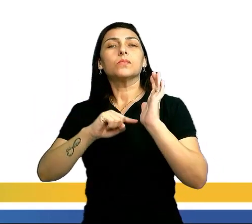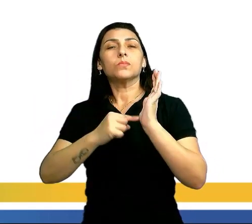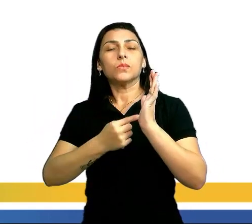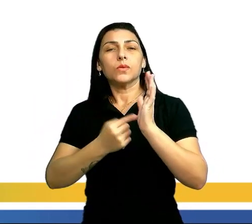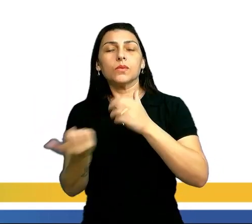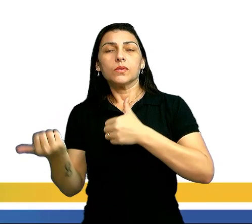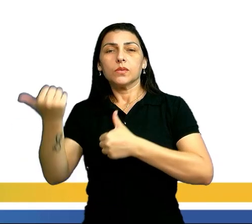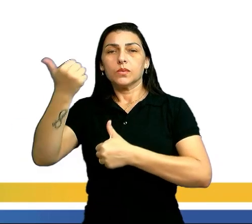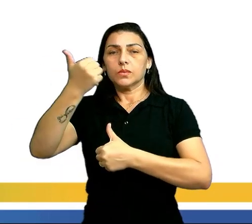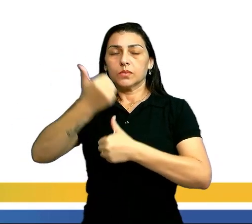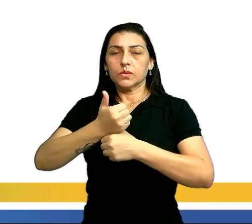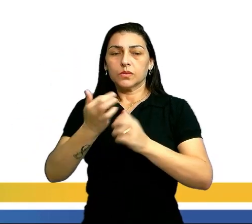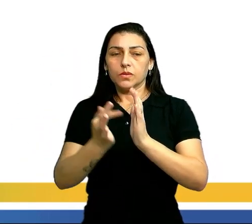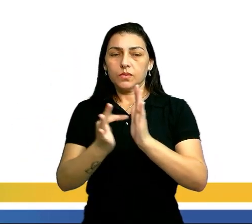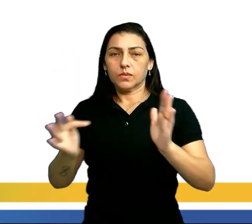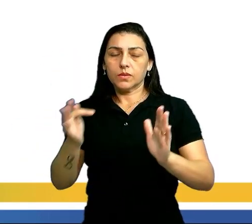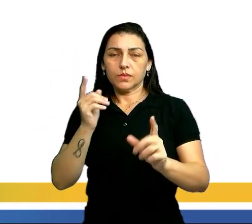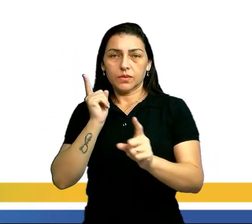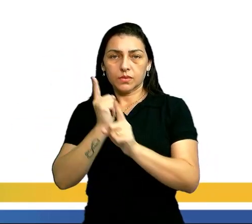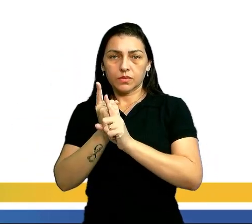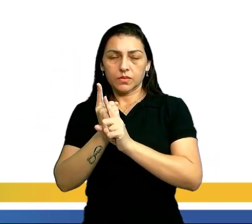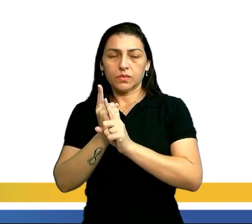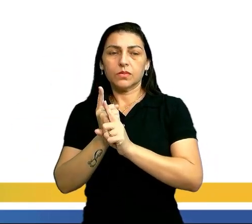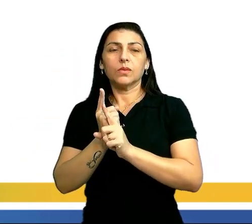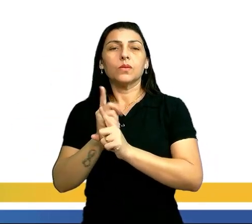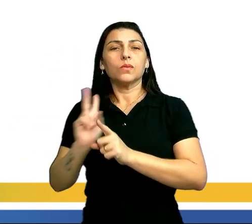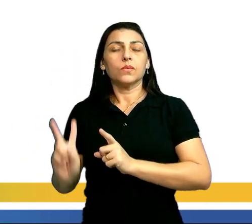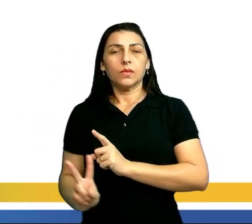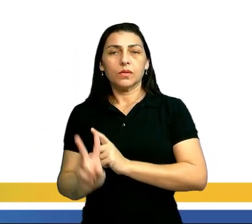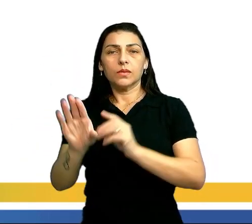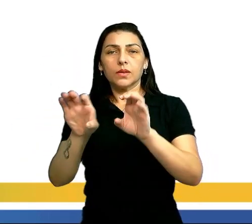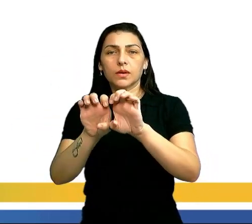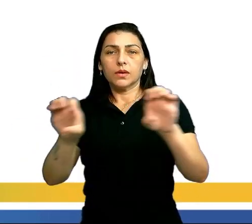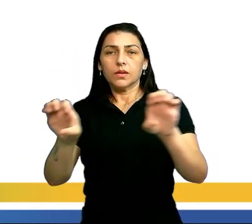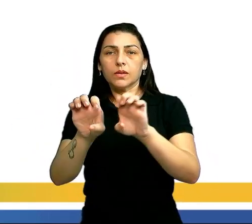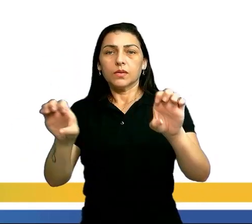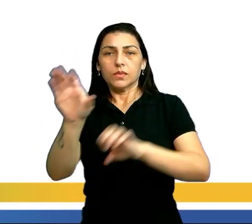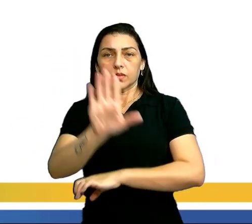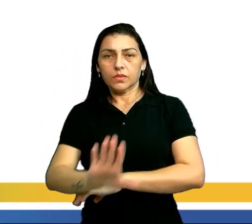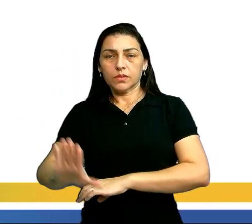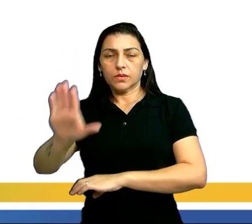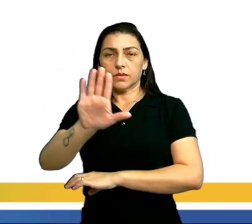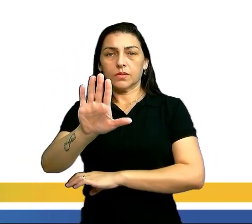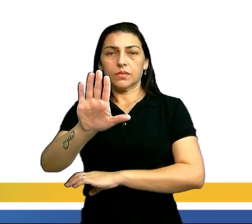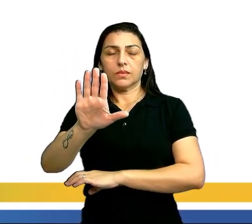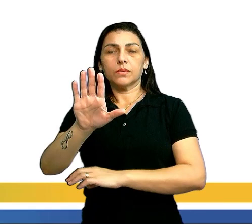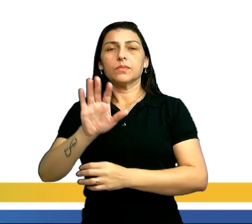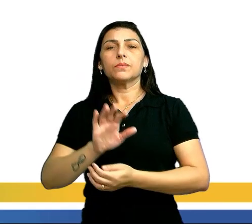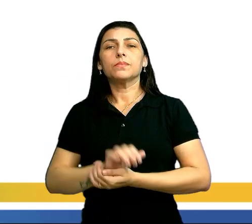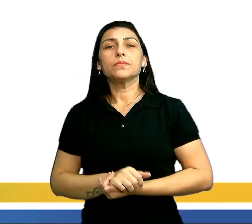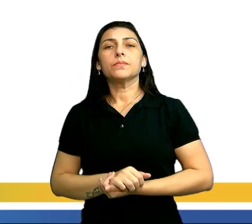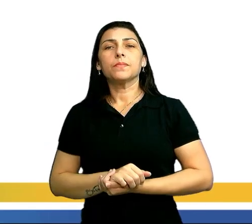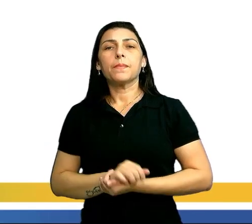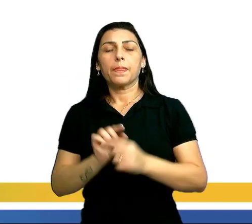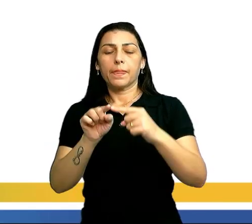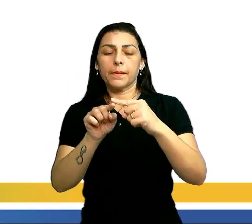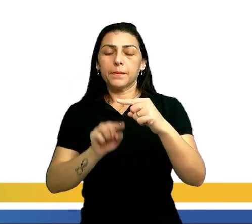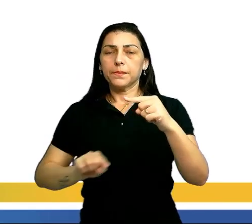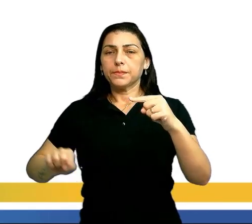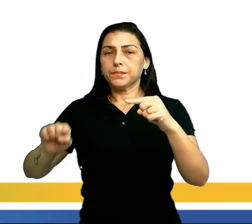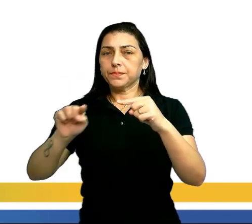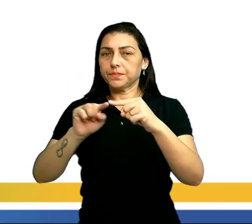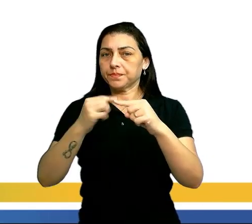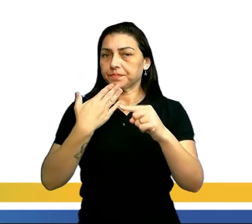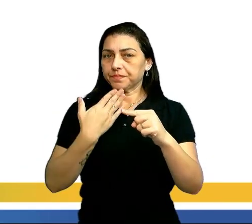ser substituídas na fórmula e você vai encontrar o valor da equação geral da circunferência